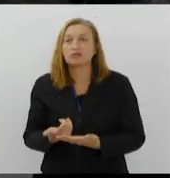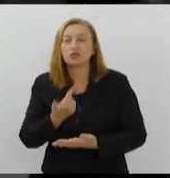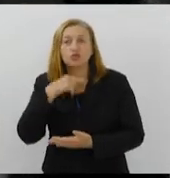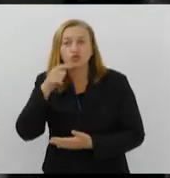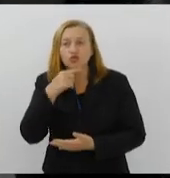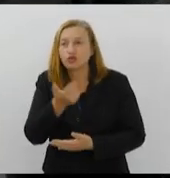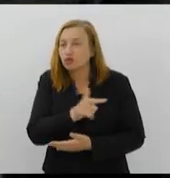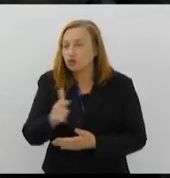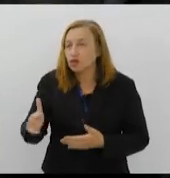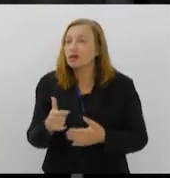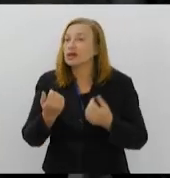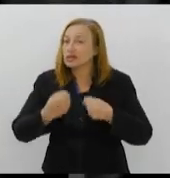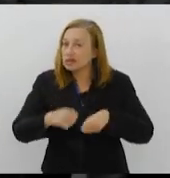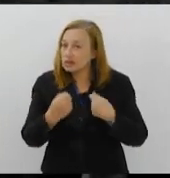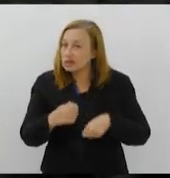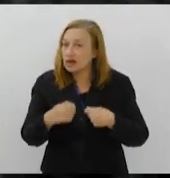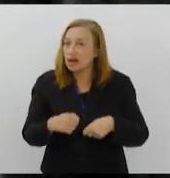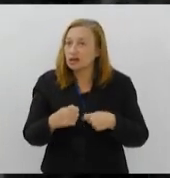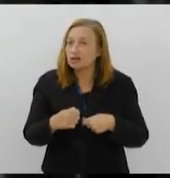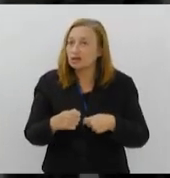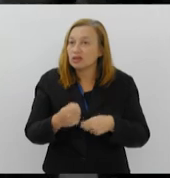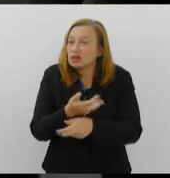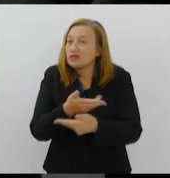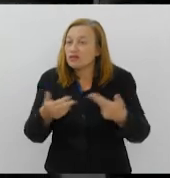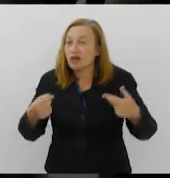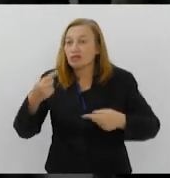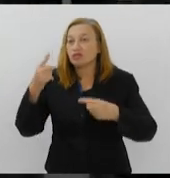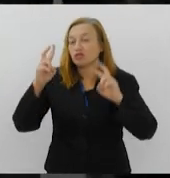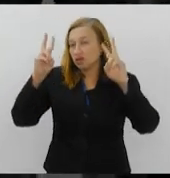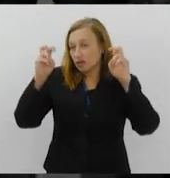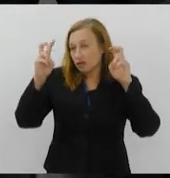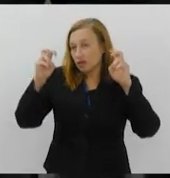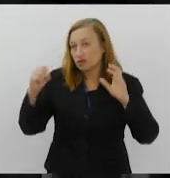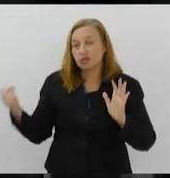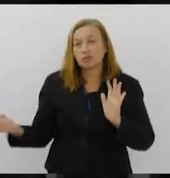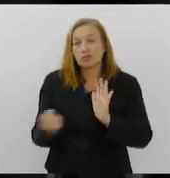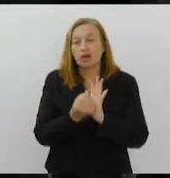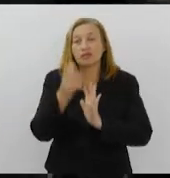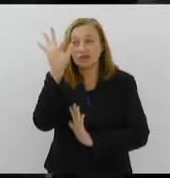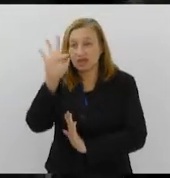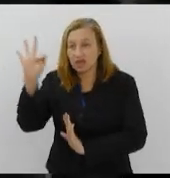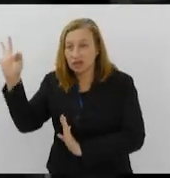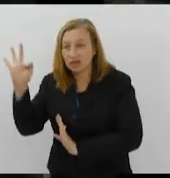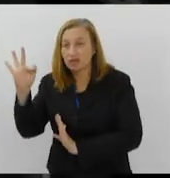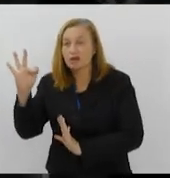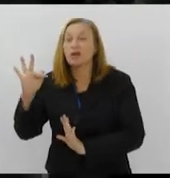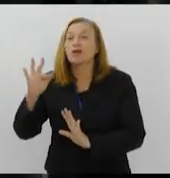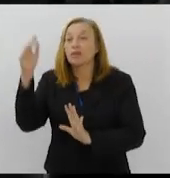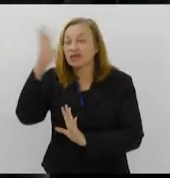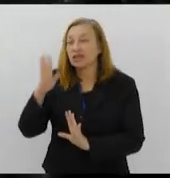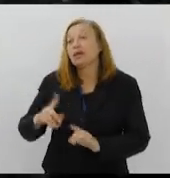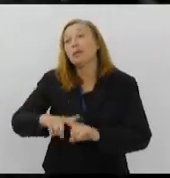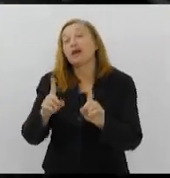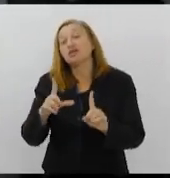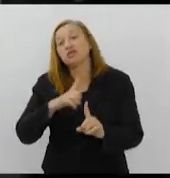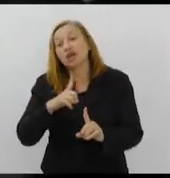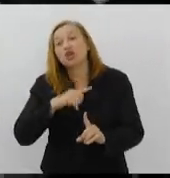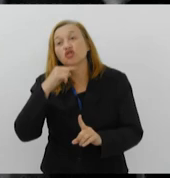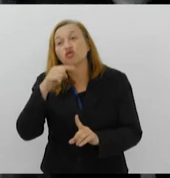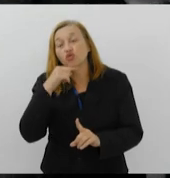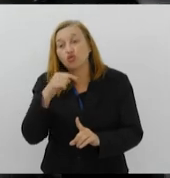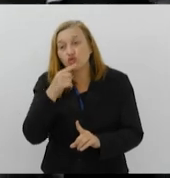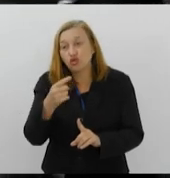dúvida de que é necessário fazer uma série de debates sobre o Pacto Federativo Brasileiro mas a gente tem muitas dúvidas sobre